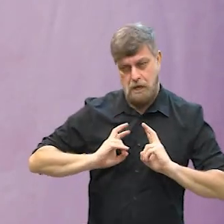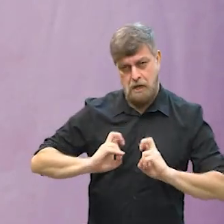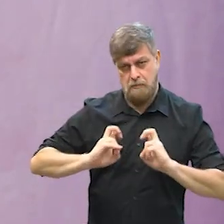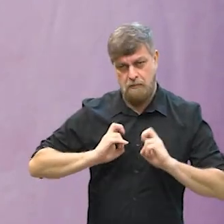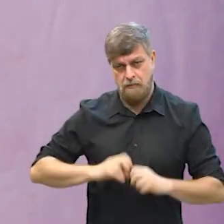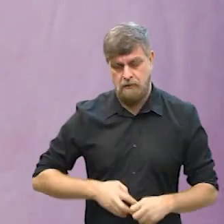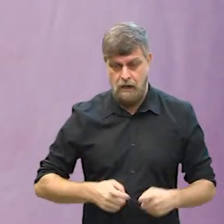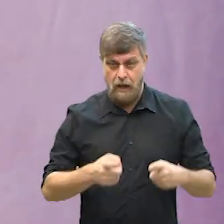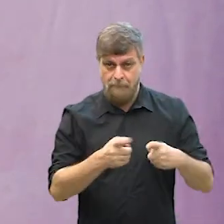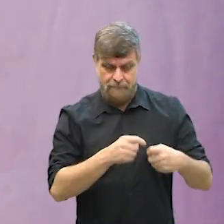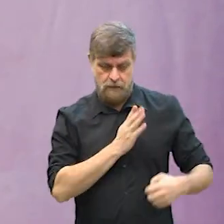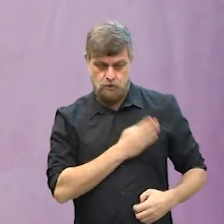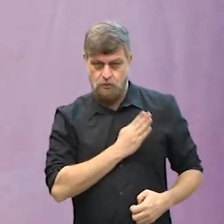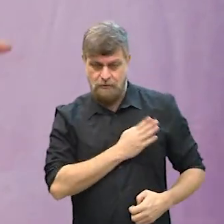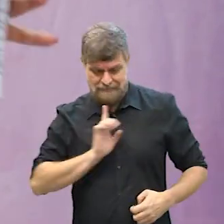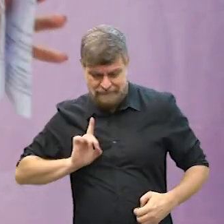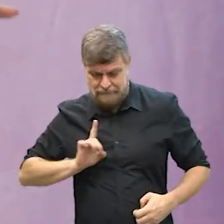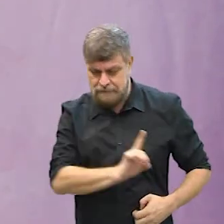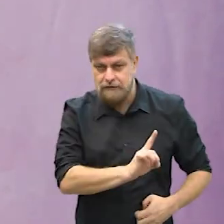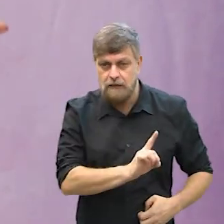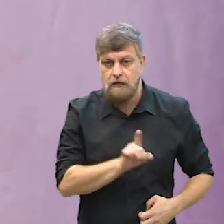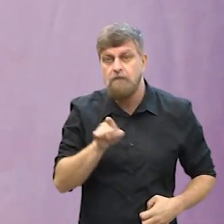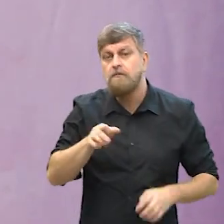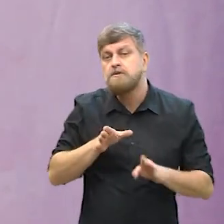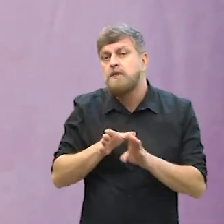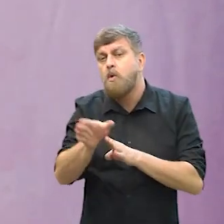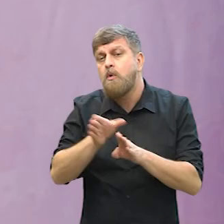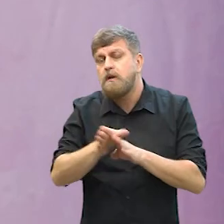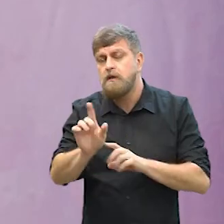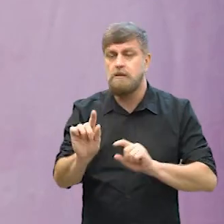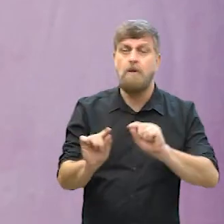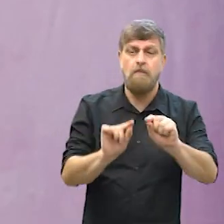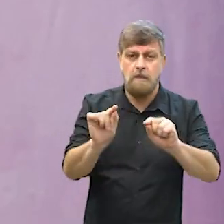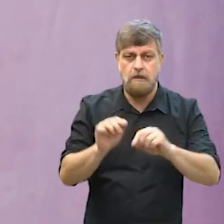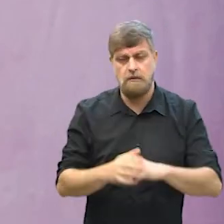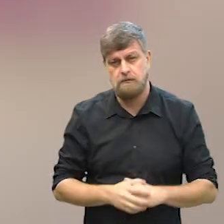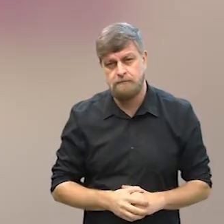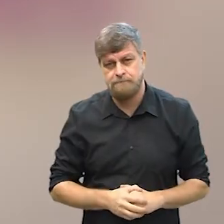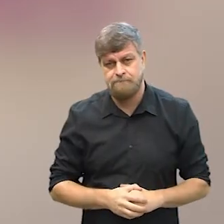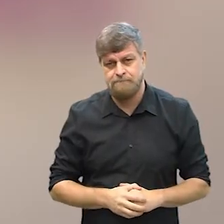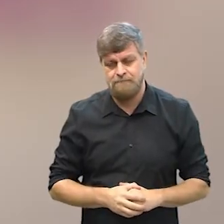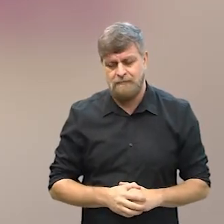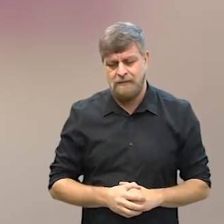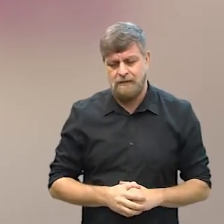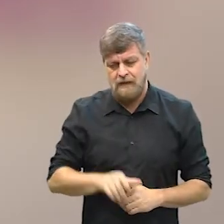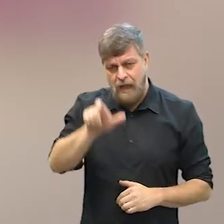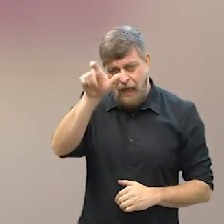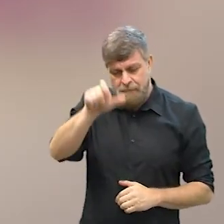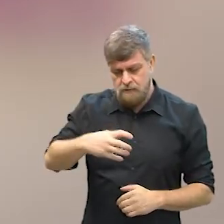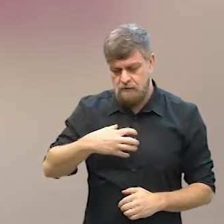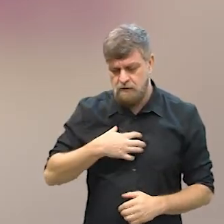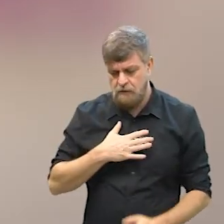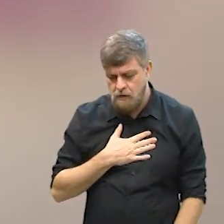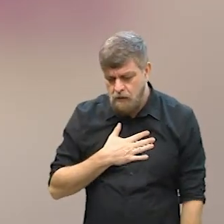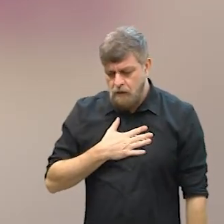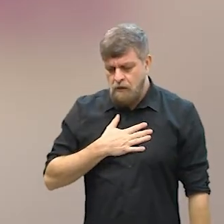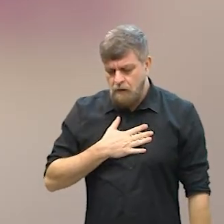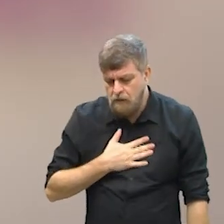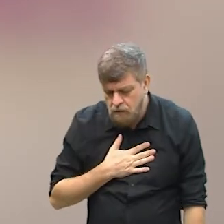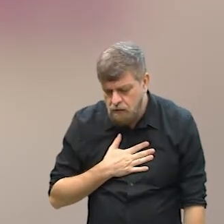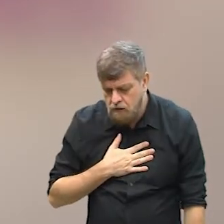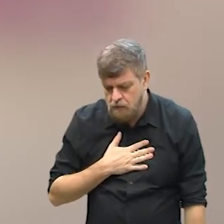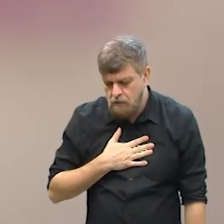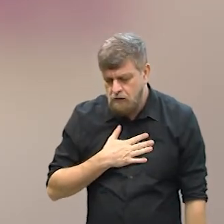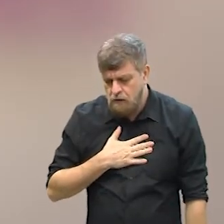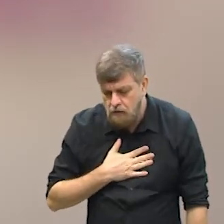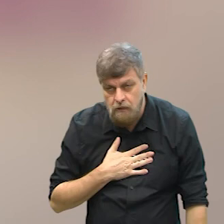sintomas, vai direto no cardiologista, o que o senhor orienta a pessoa? Paciente que tem cansaço, falta de ar